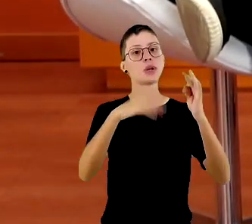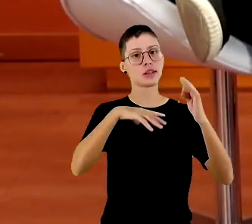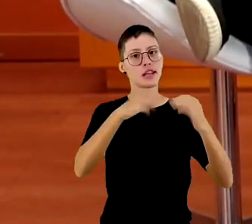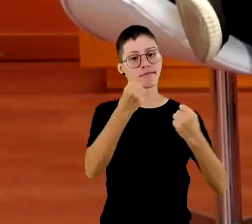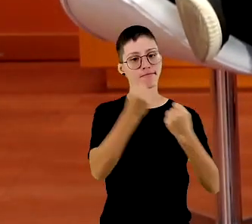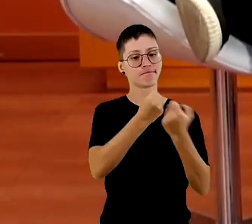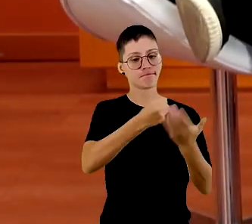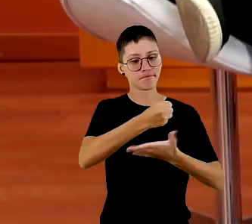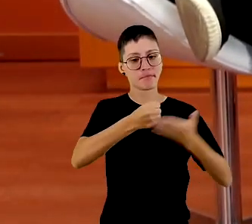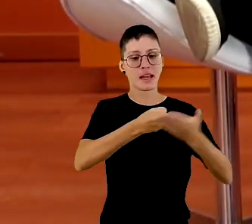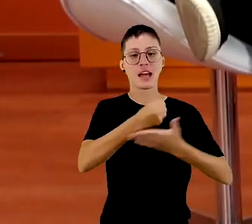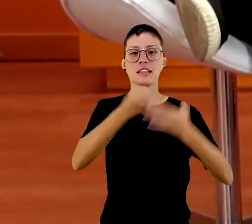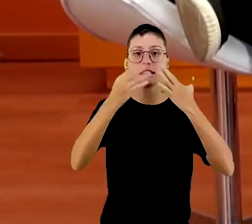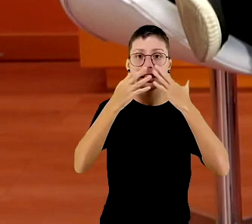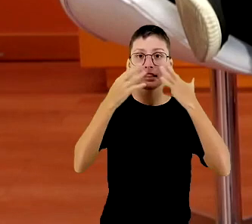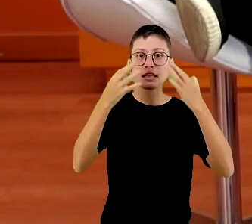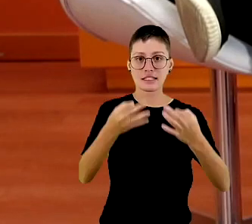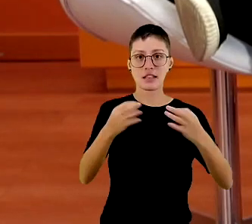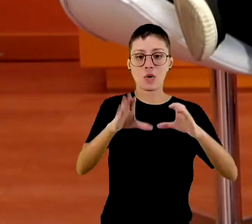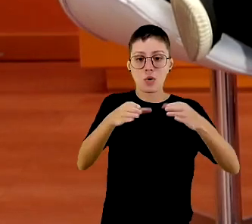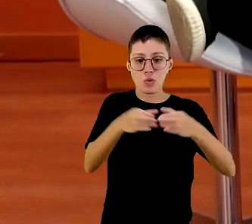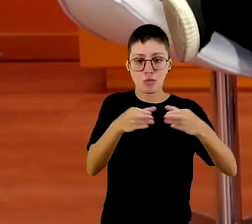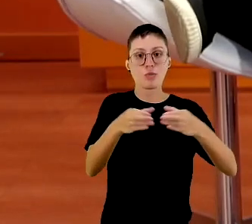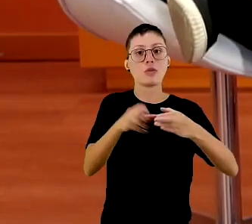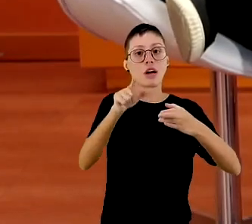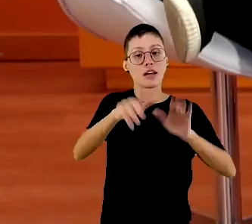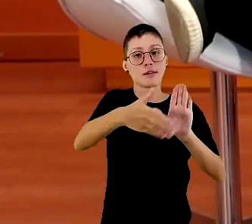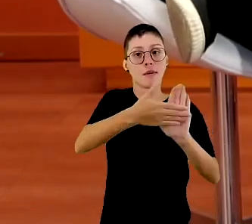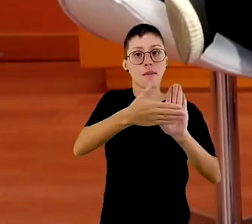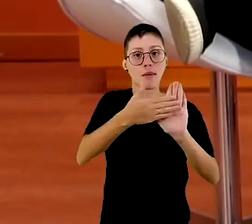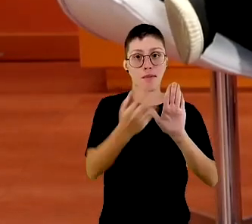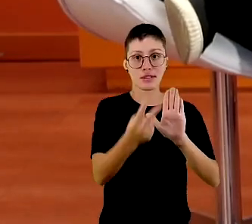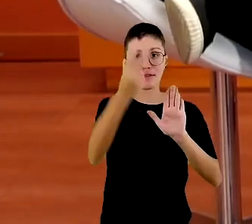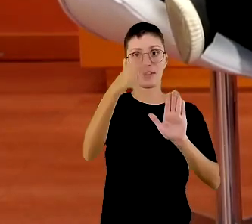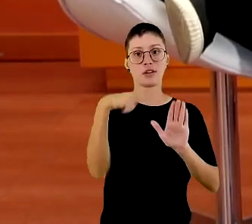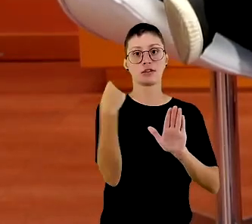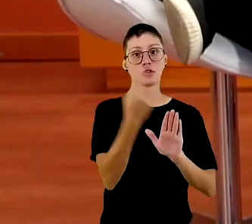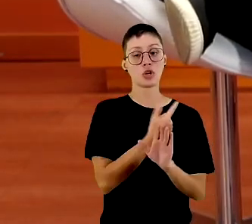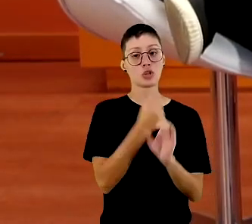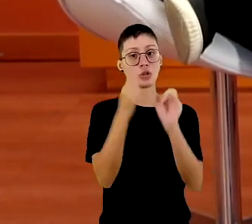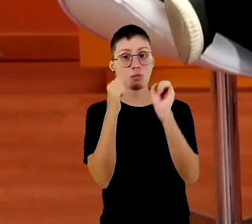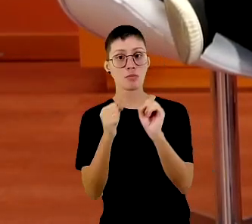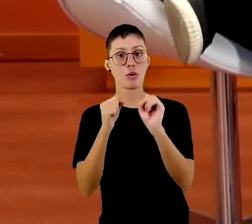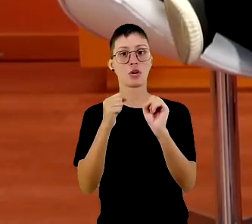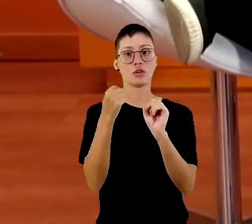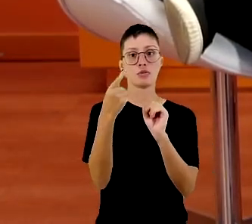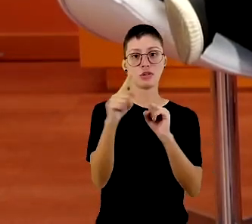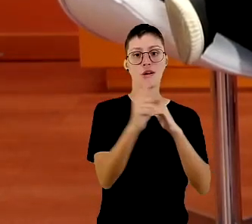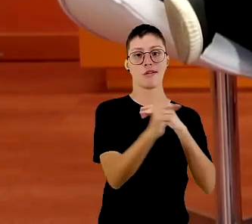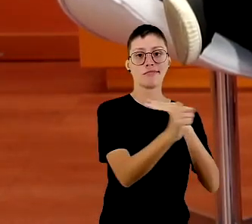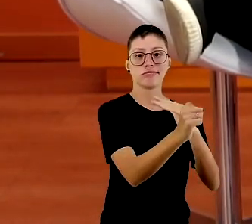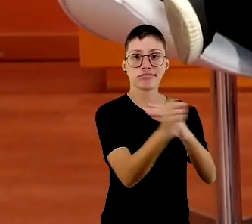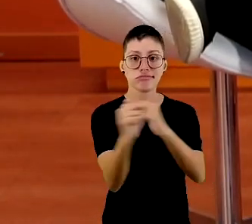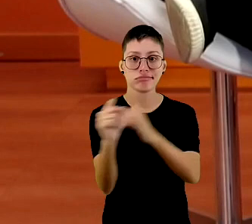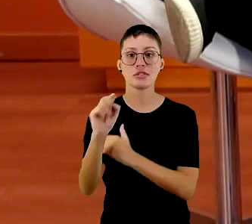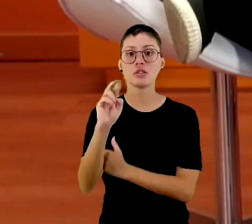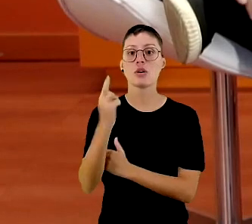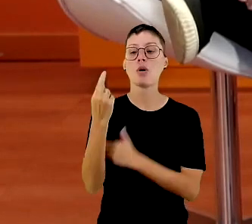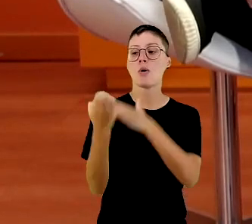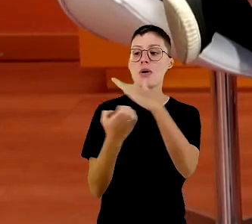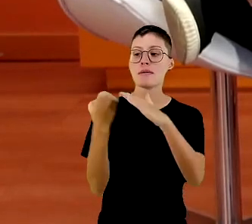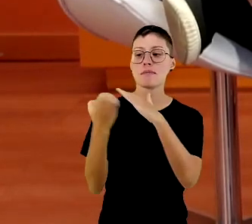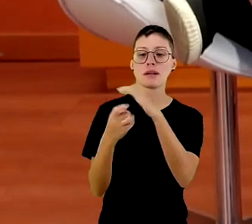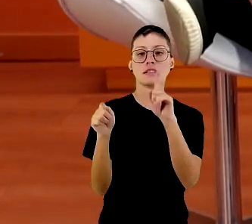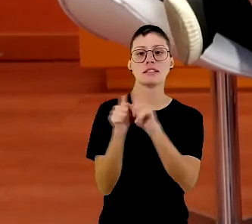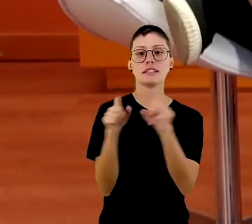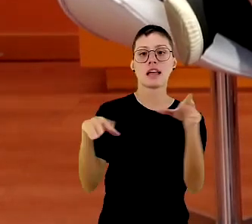para esse ponto, e eu acho que isso é uma proposta de valor que a Raizen pode levar não só para o seu consumidor, mas para as empresas que fazem parte desse